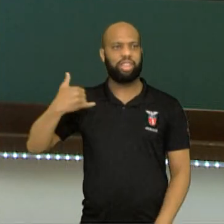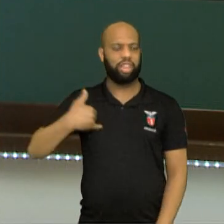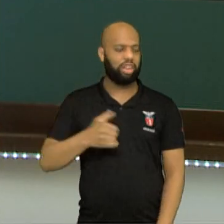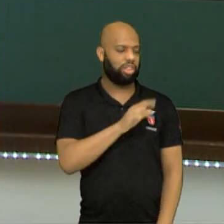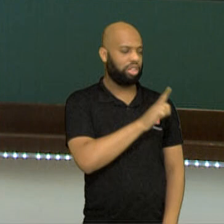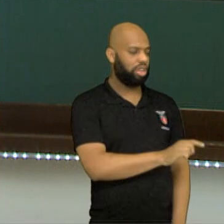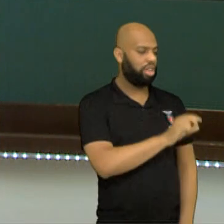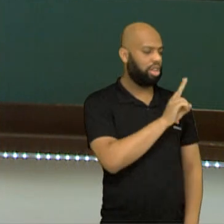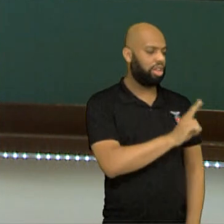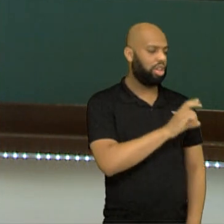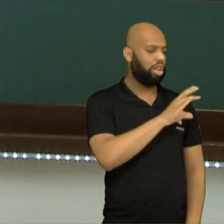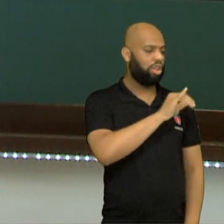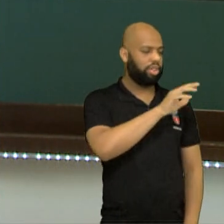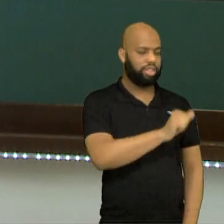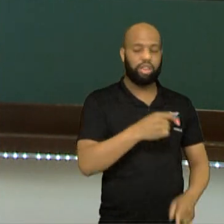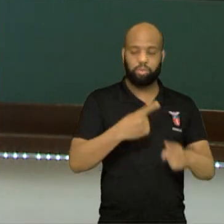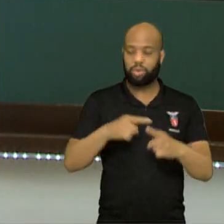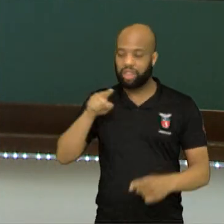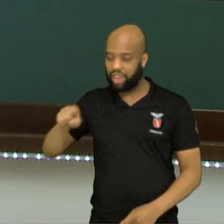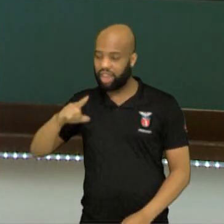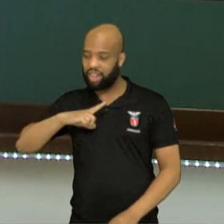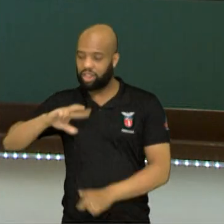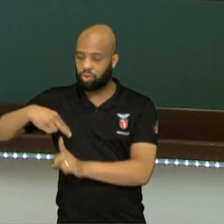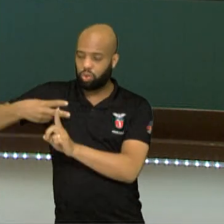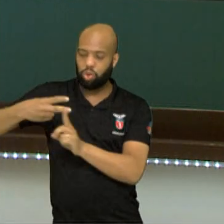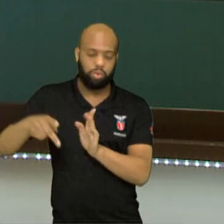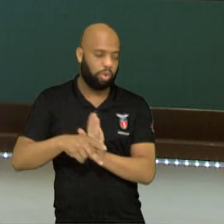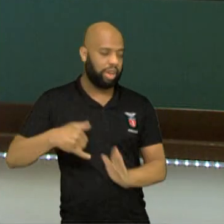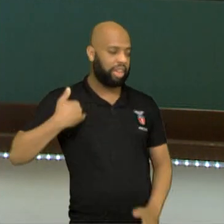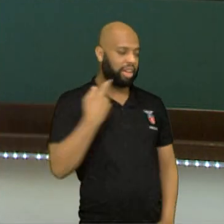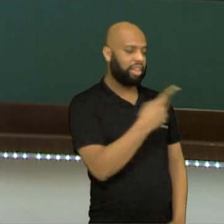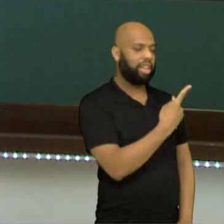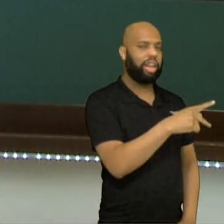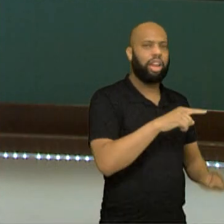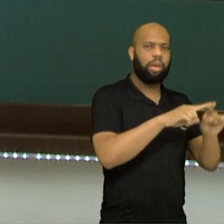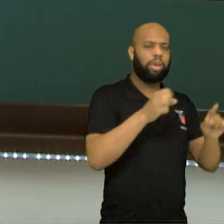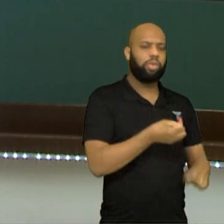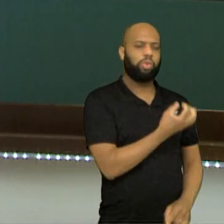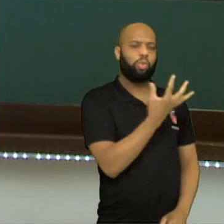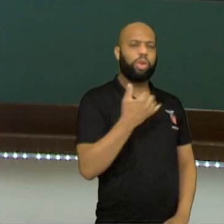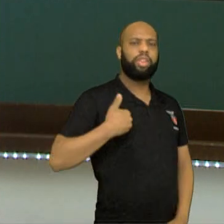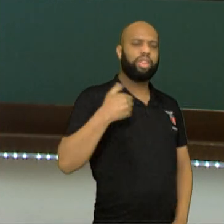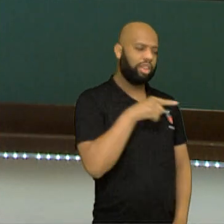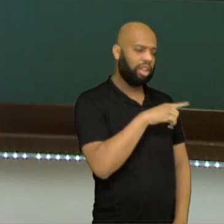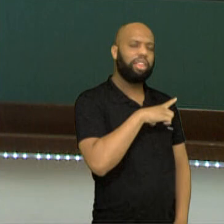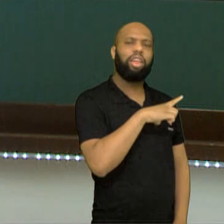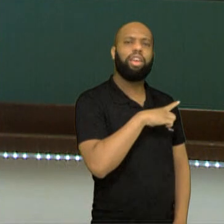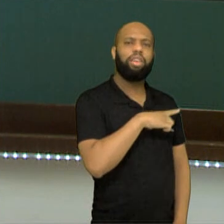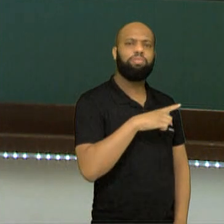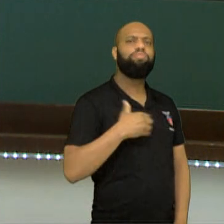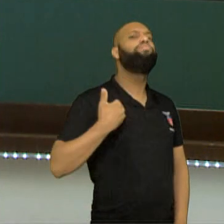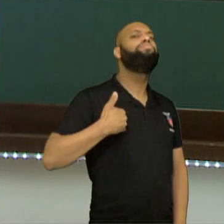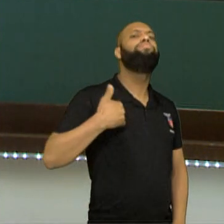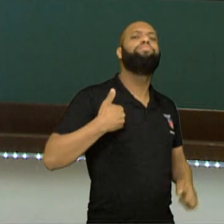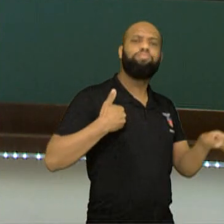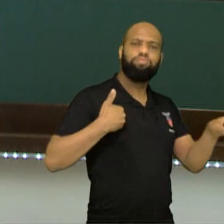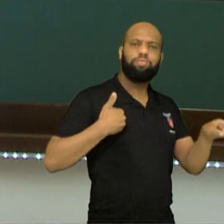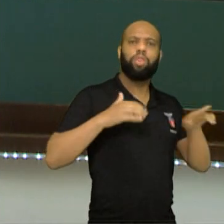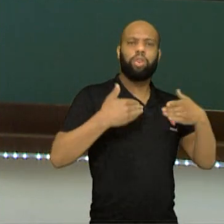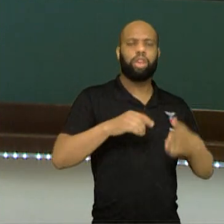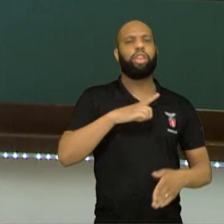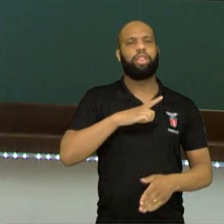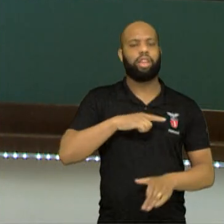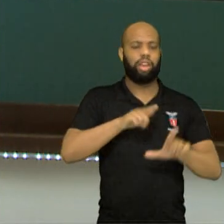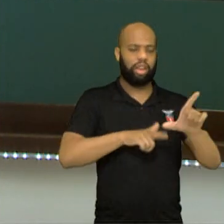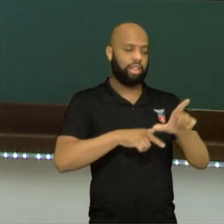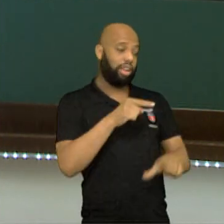Lúcia. Maria tem o dobro da idade de Lúcia, mas quantos anos Lúcia tem? Certo? Então ali já vai entrar a